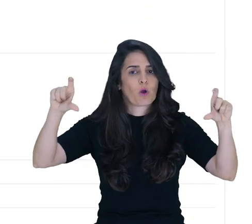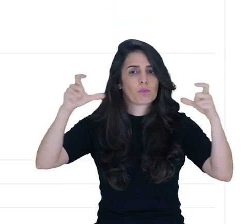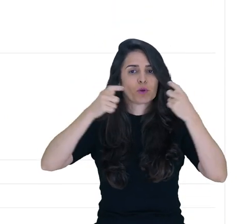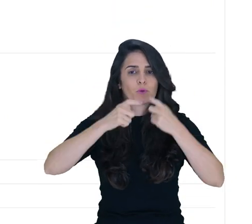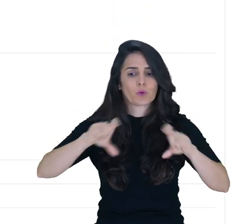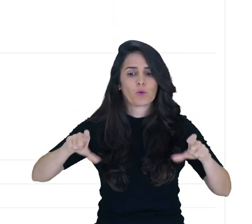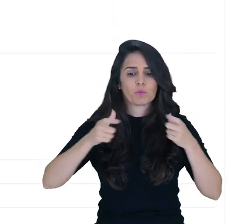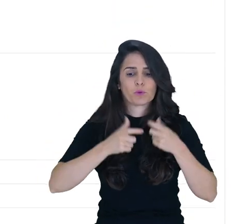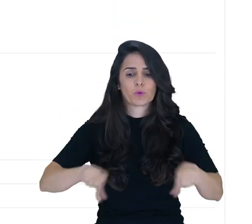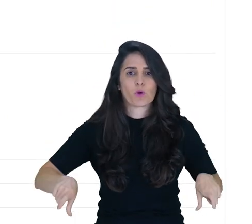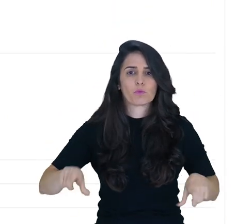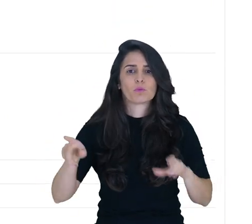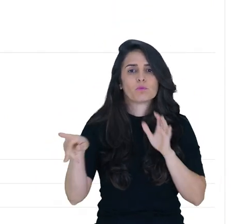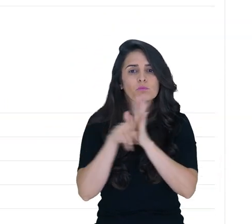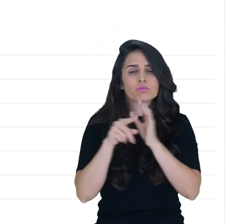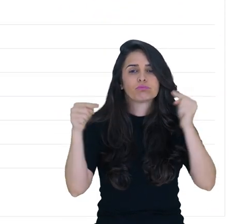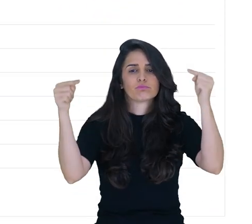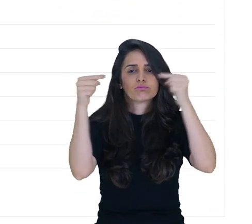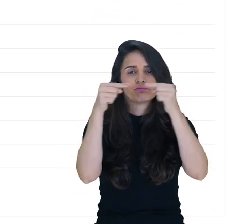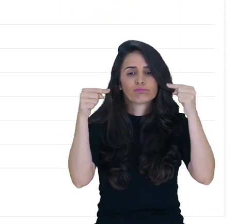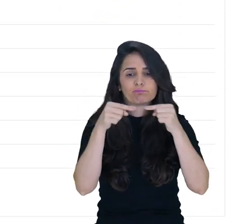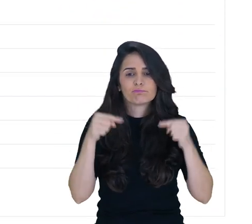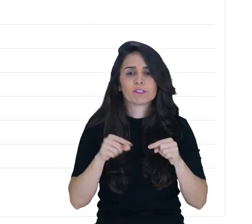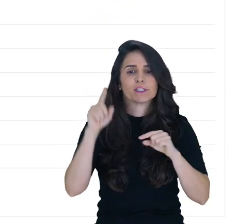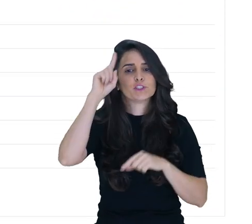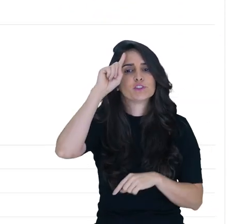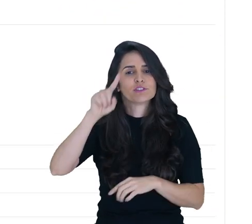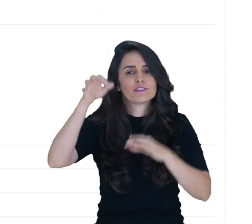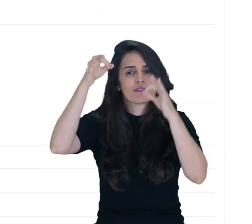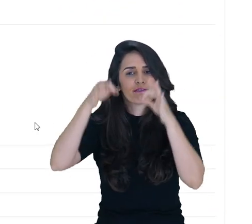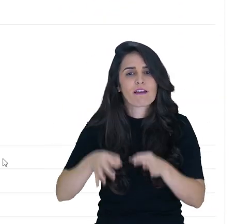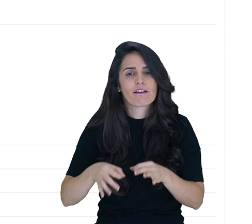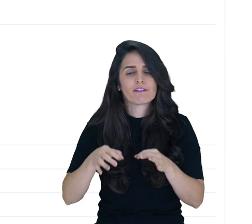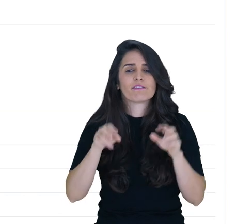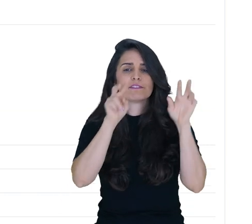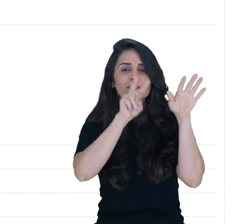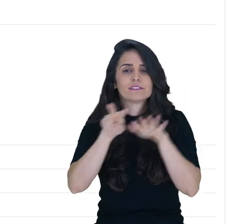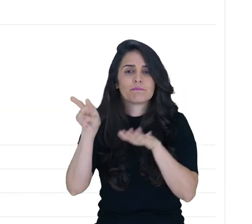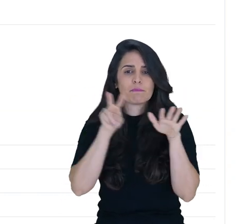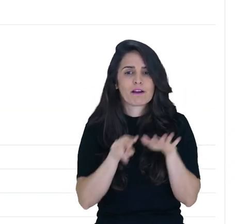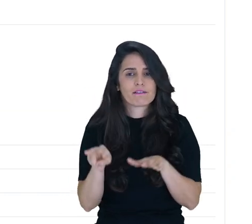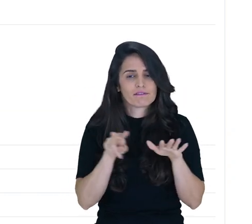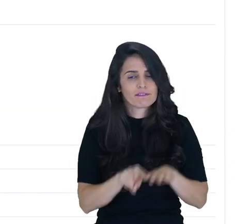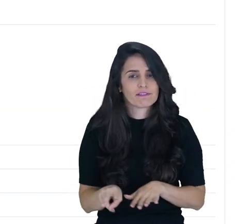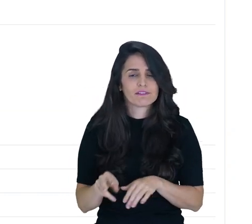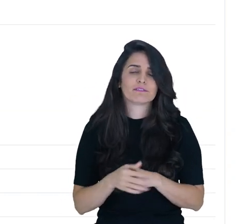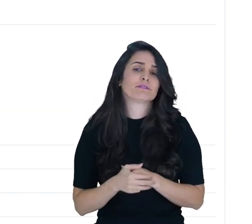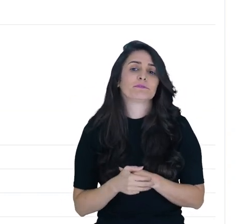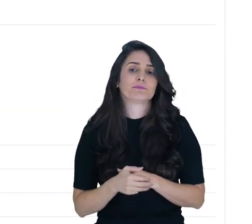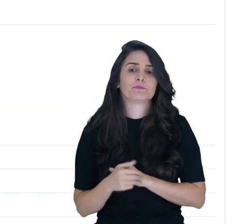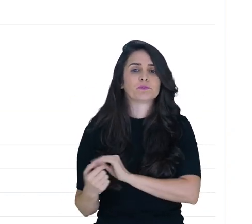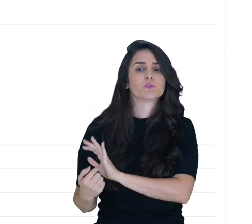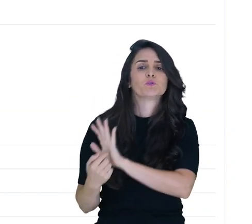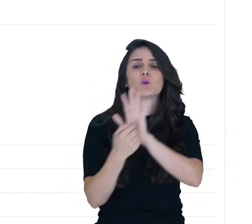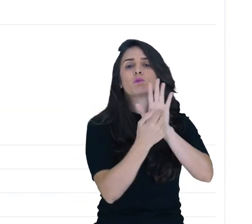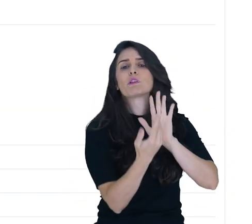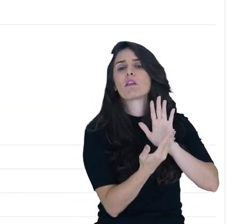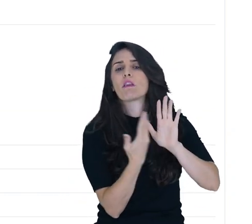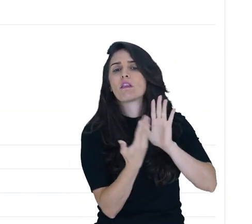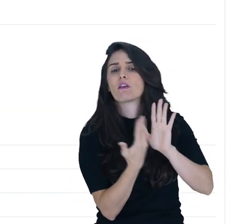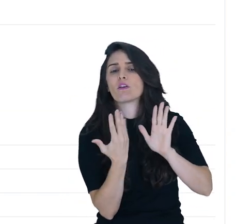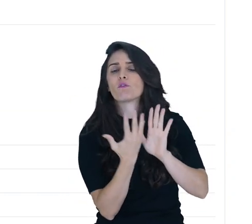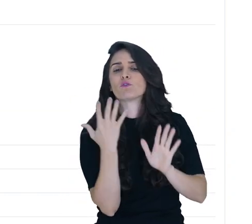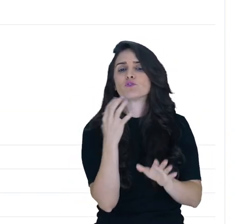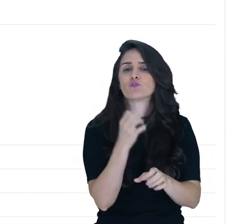tópicos vão aparecer com a data da semana aparência do curso aqui se você vai mostrar o livro de